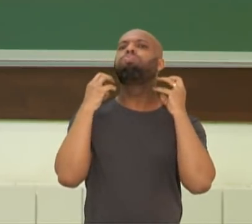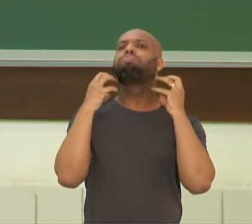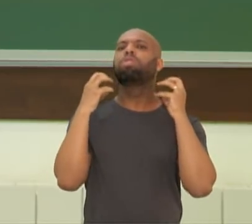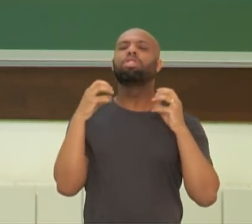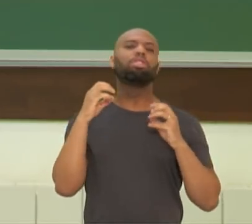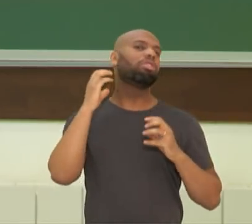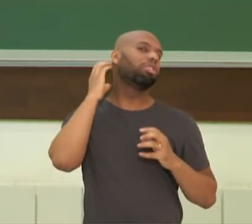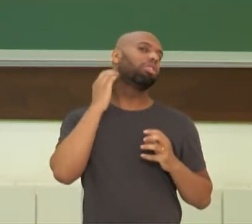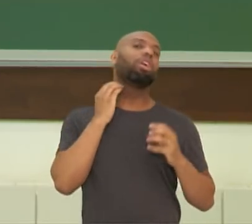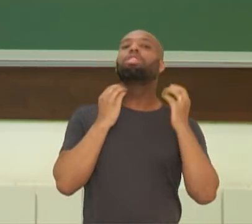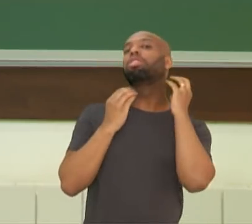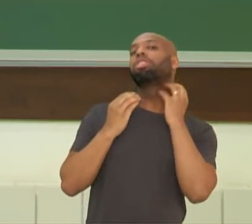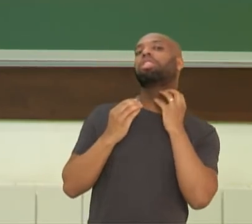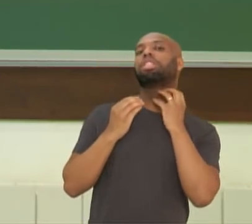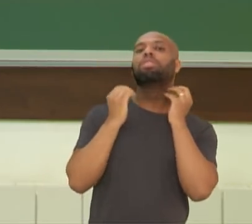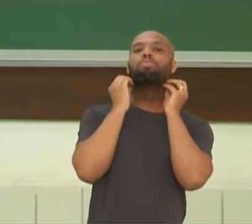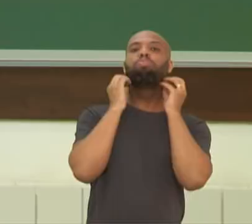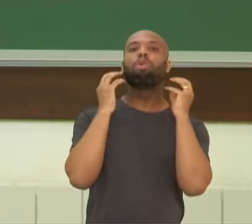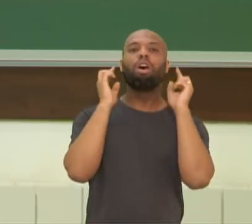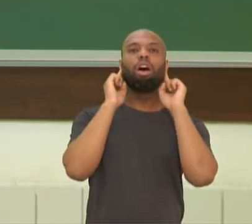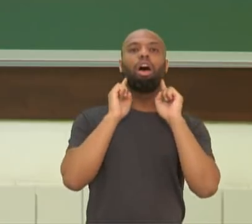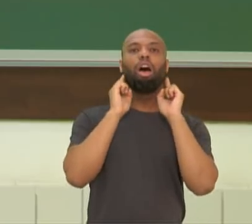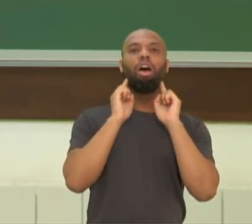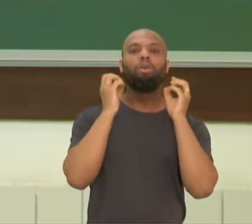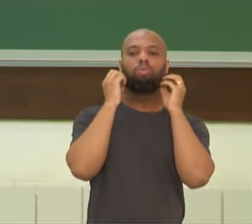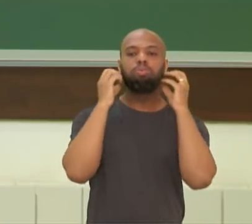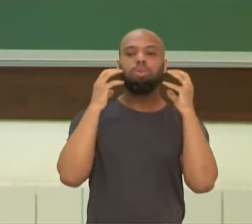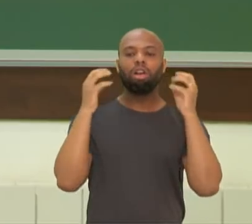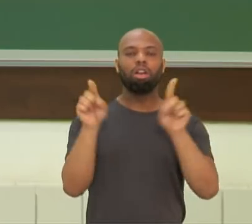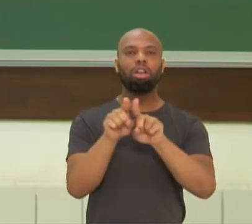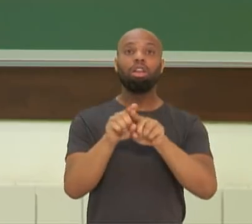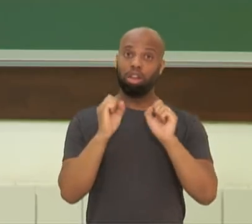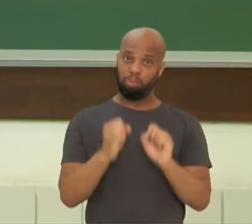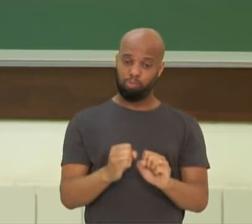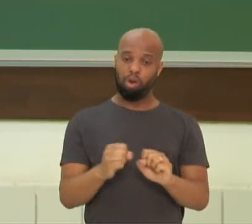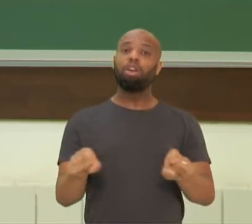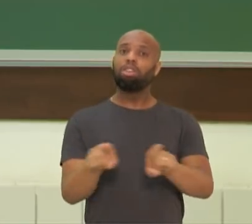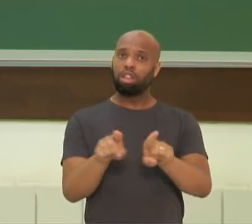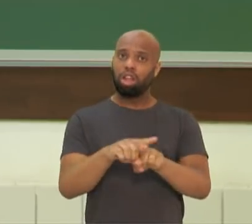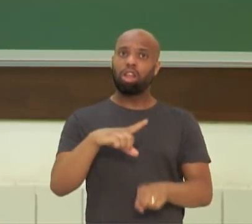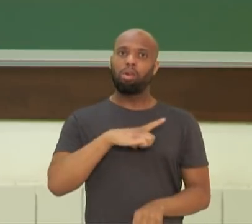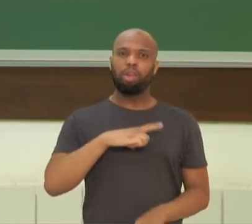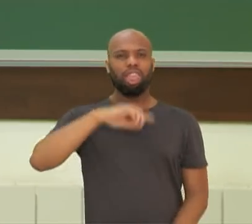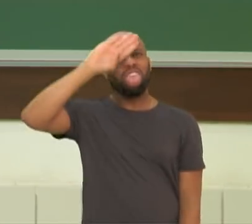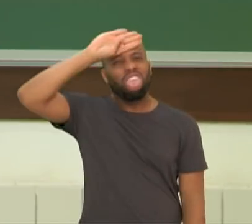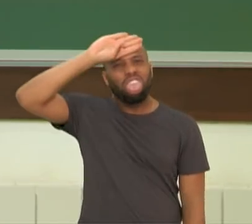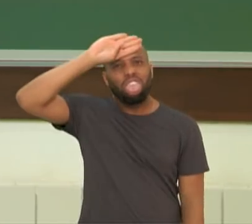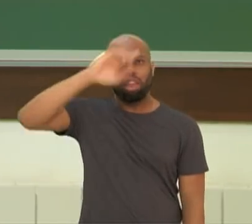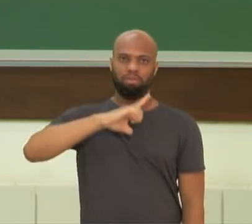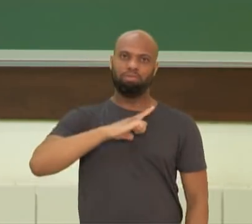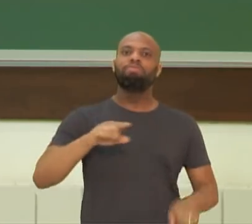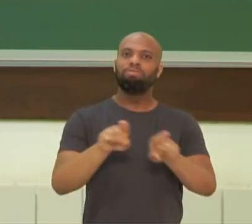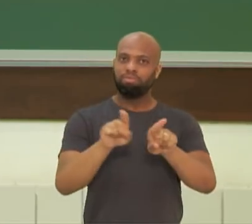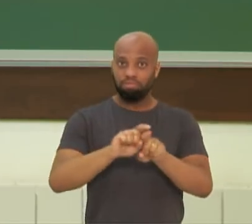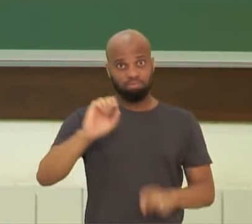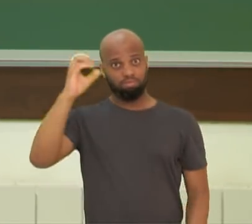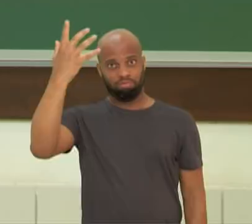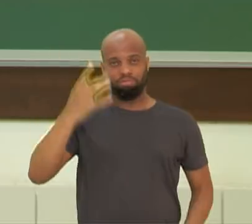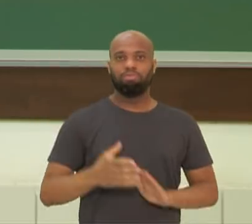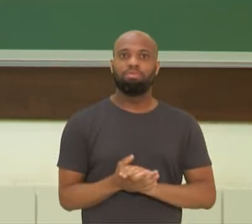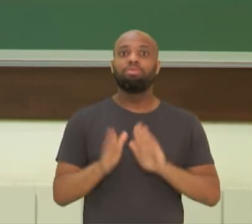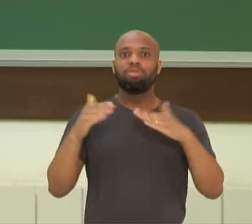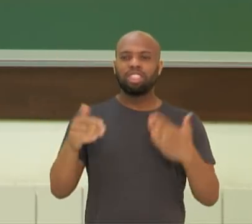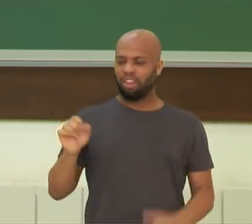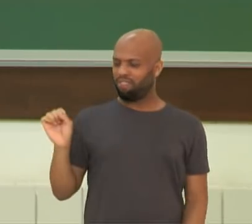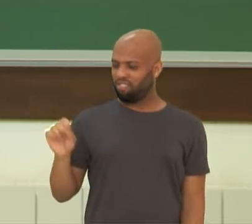tanto do rosto quanto do pescoço, tá? Pode ter também quadros febris, febre. E aí, então,